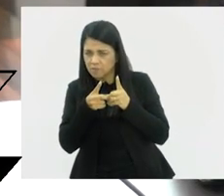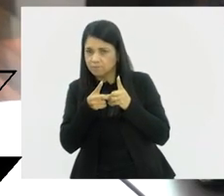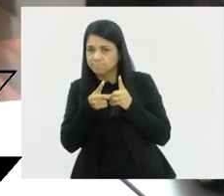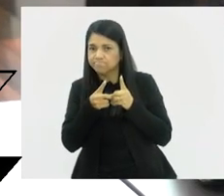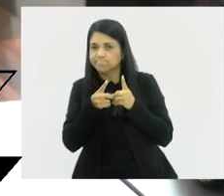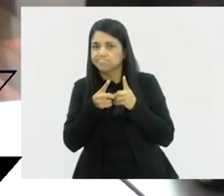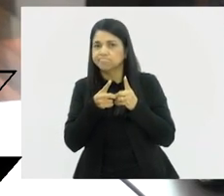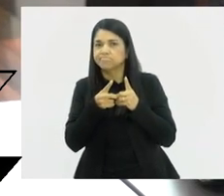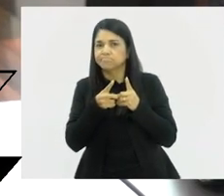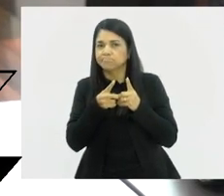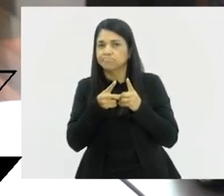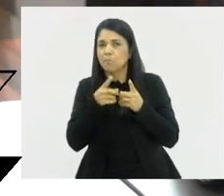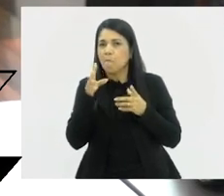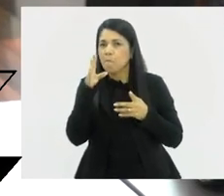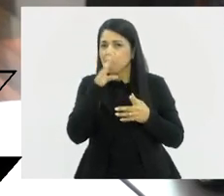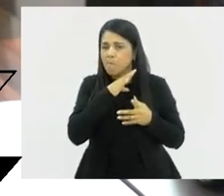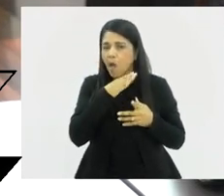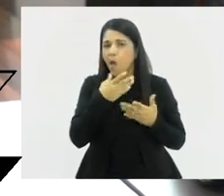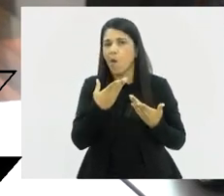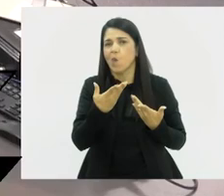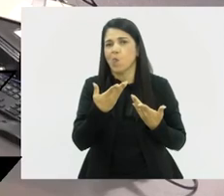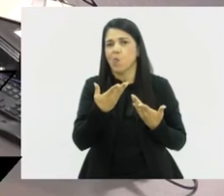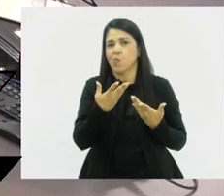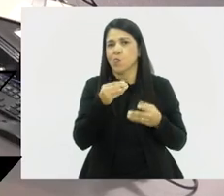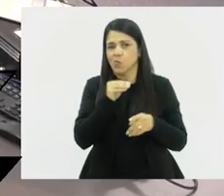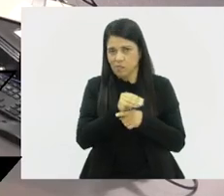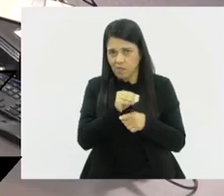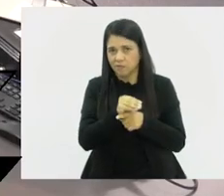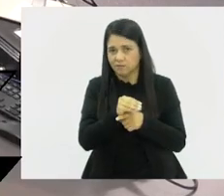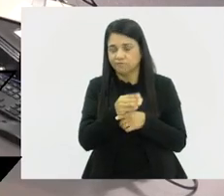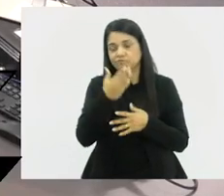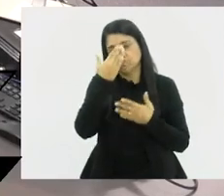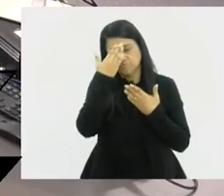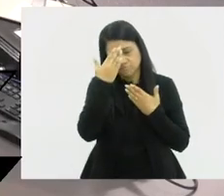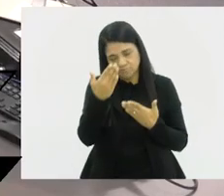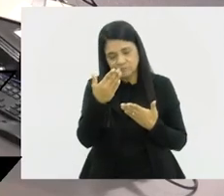o maus-tratos desses animais. Muito obrigada.